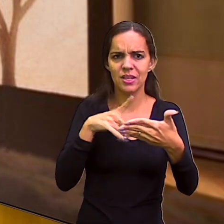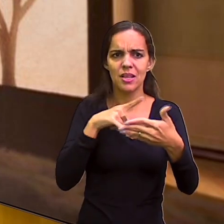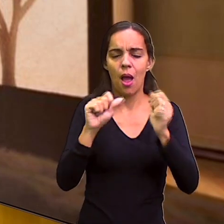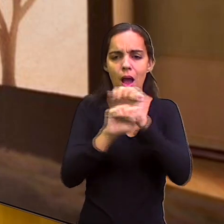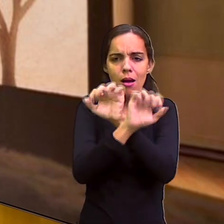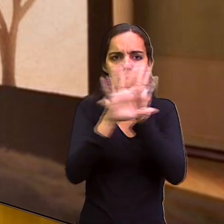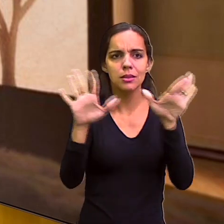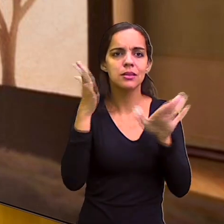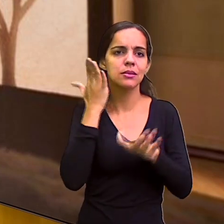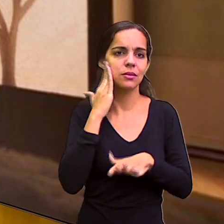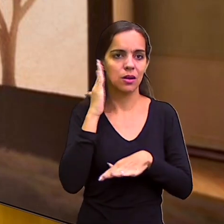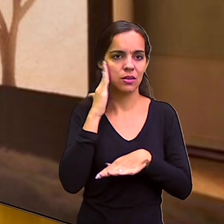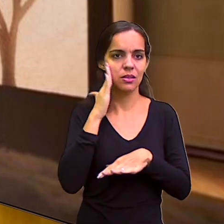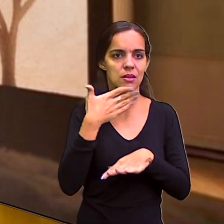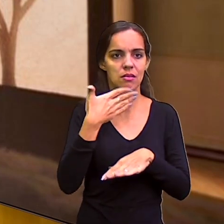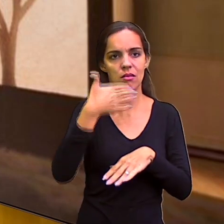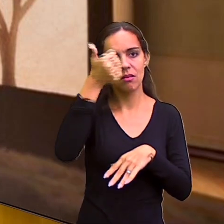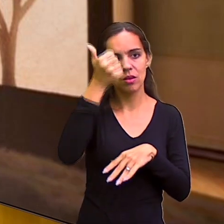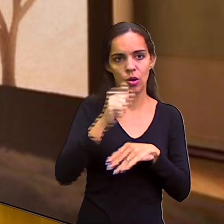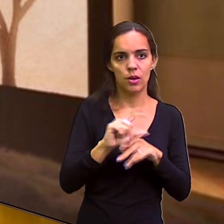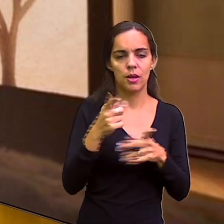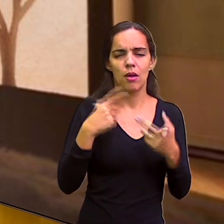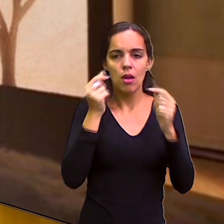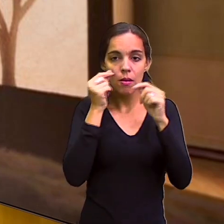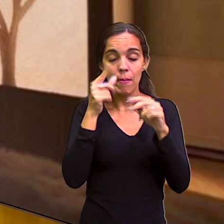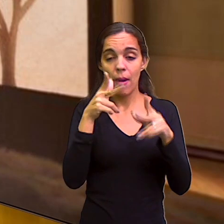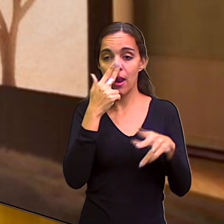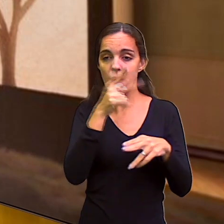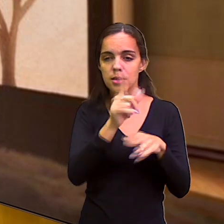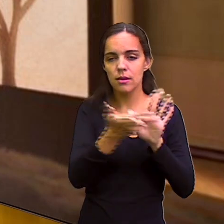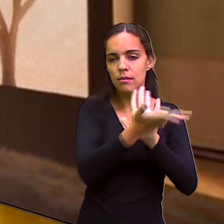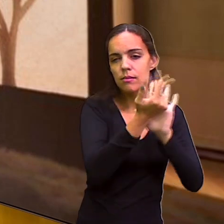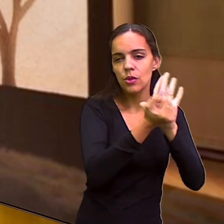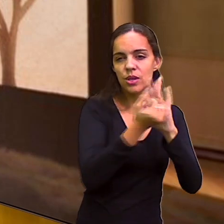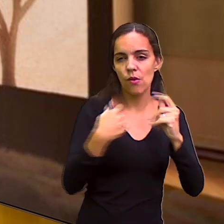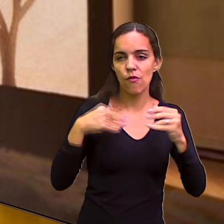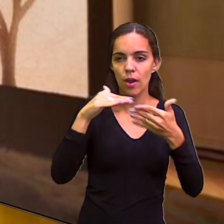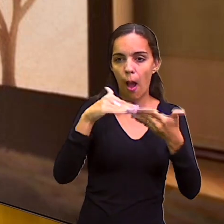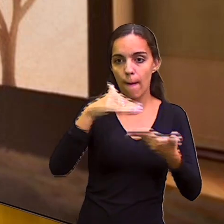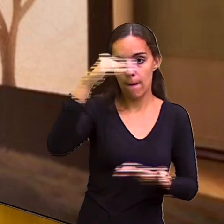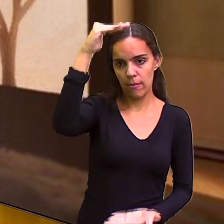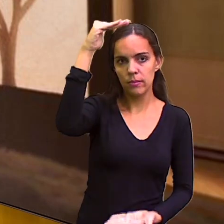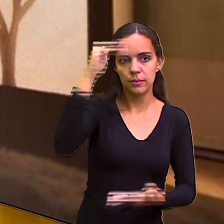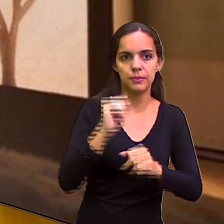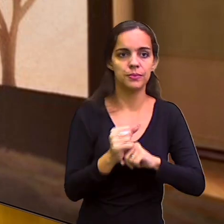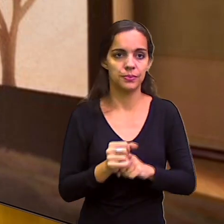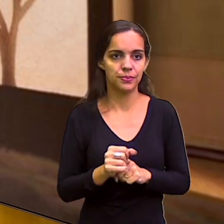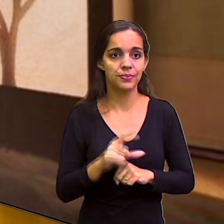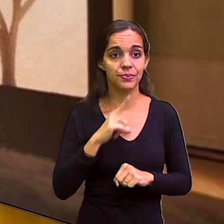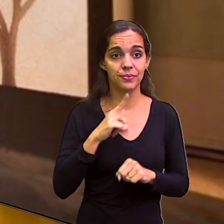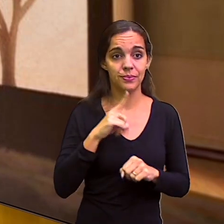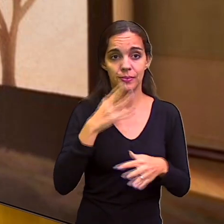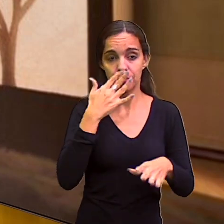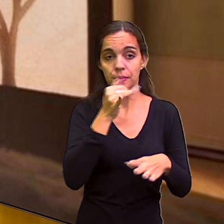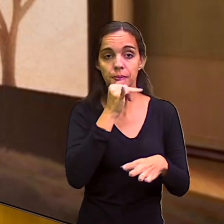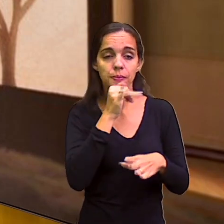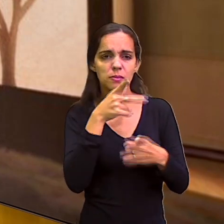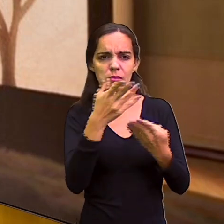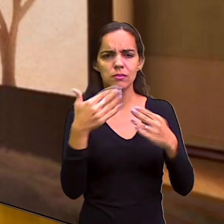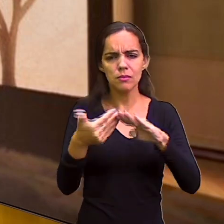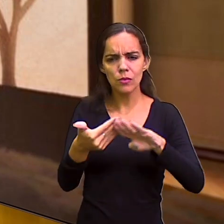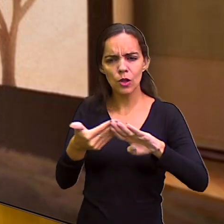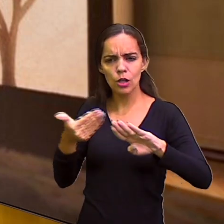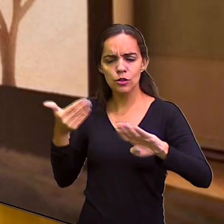a sombra adquire também uma escala maior do que do seu tamanho real. Os obstáculos usados para gerar